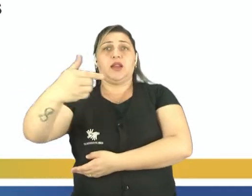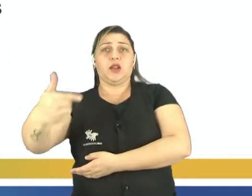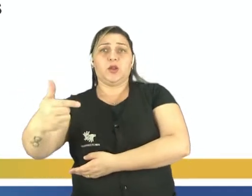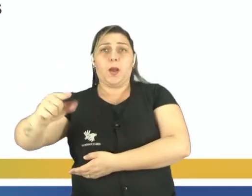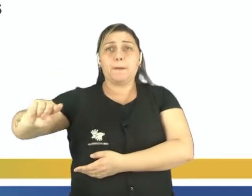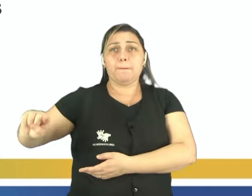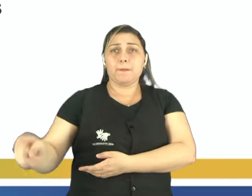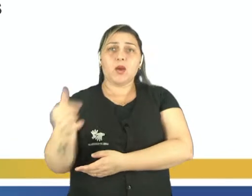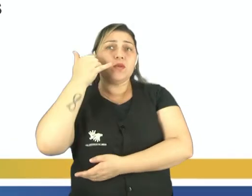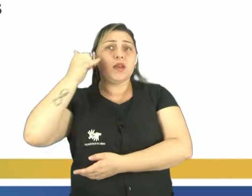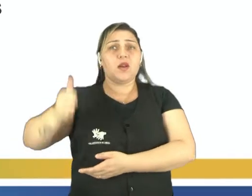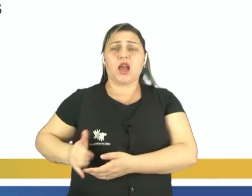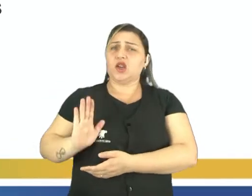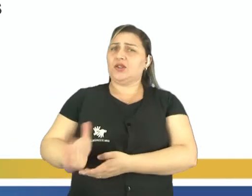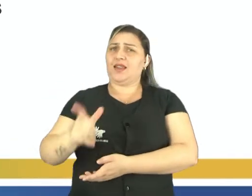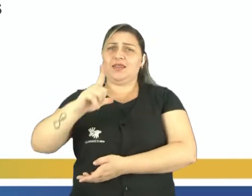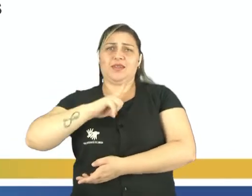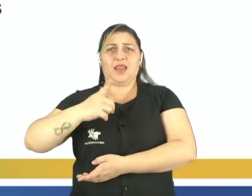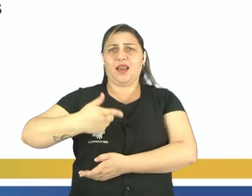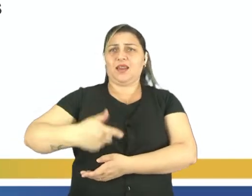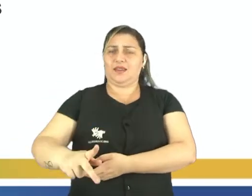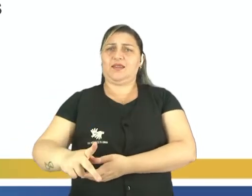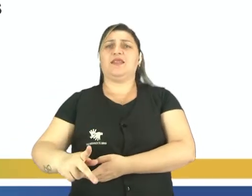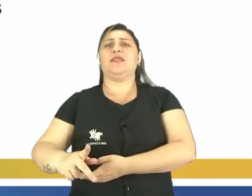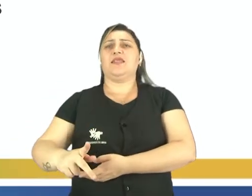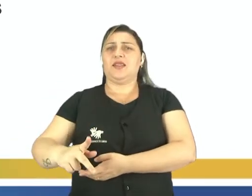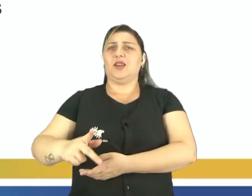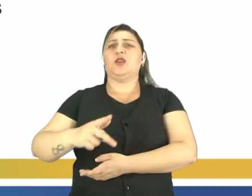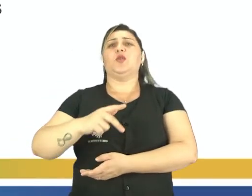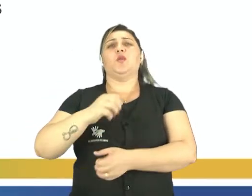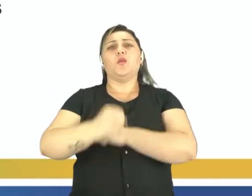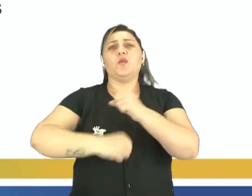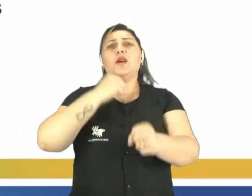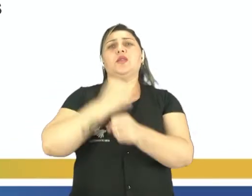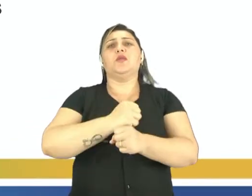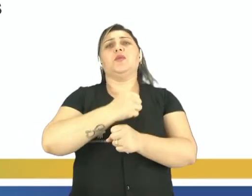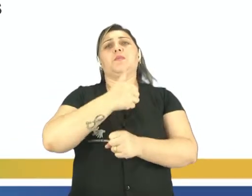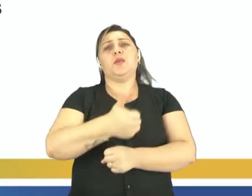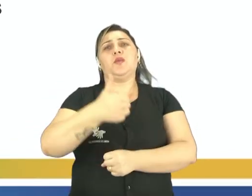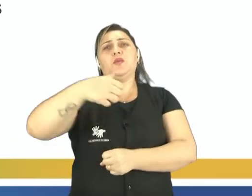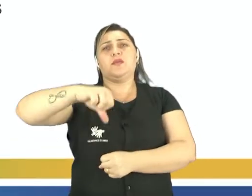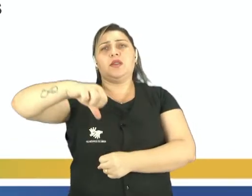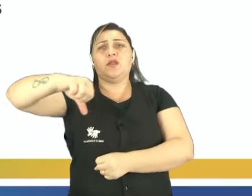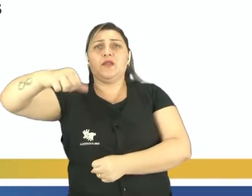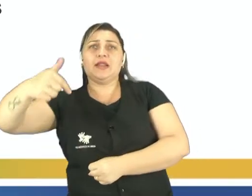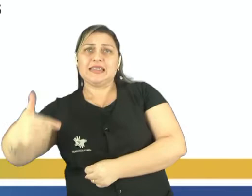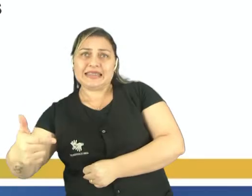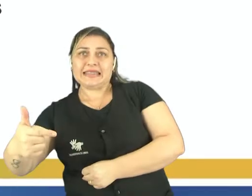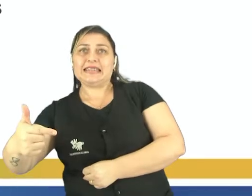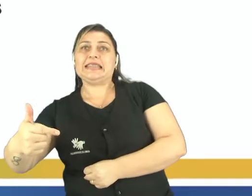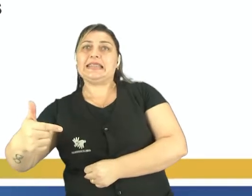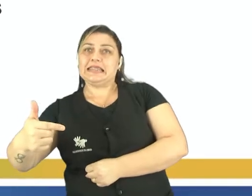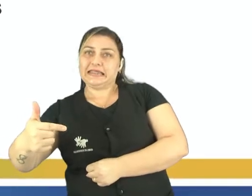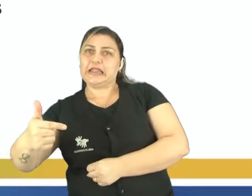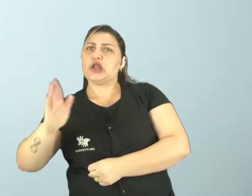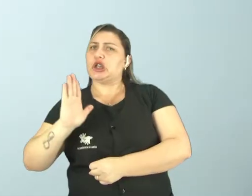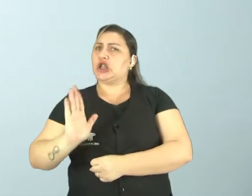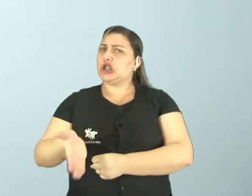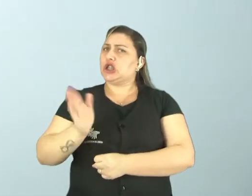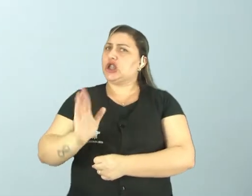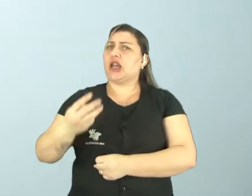mil celulares existentes por aqui no longínquo ano de 1992. Caraca, gente, já